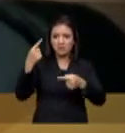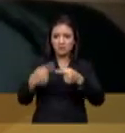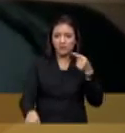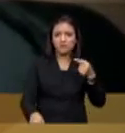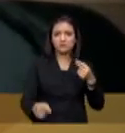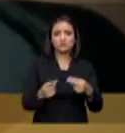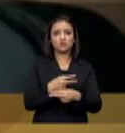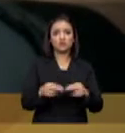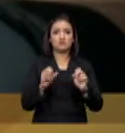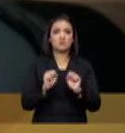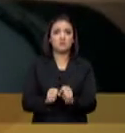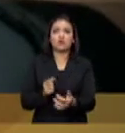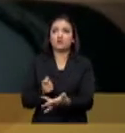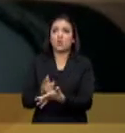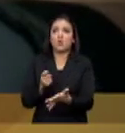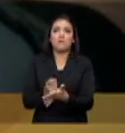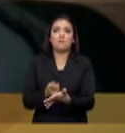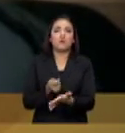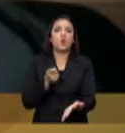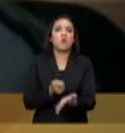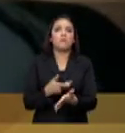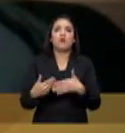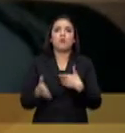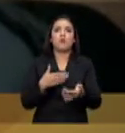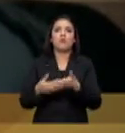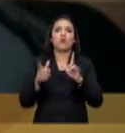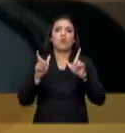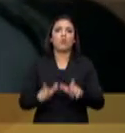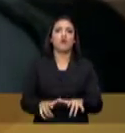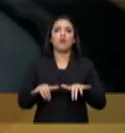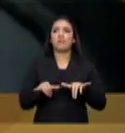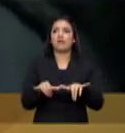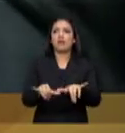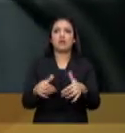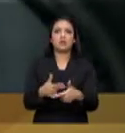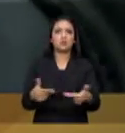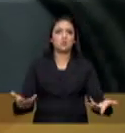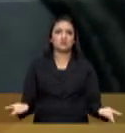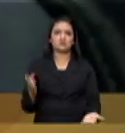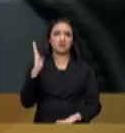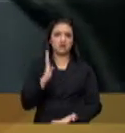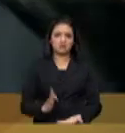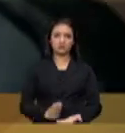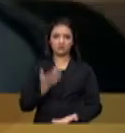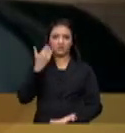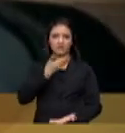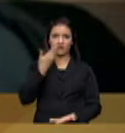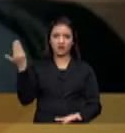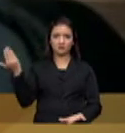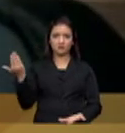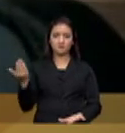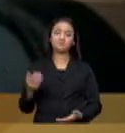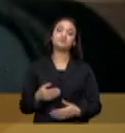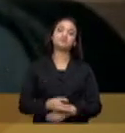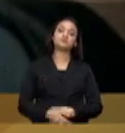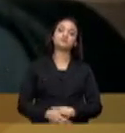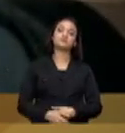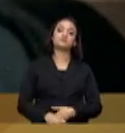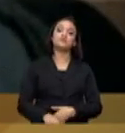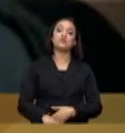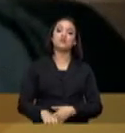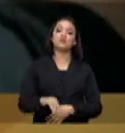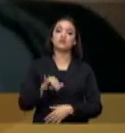comprado em qualquer varejo do Brasil. O Instituto Brasileiro de Defesa do